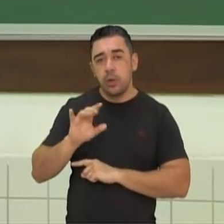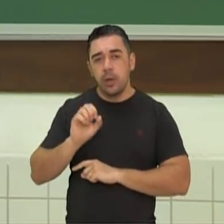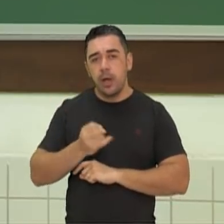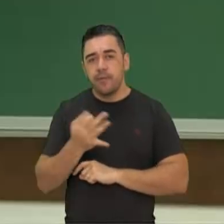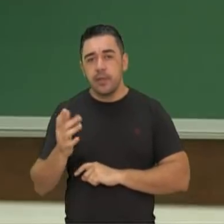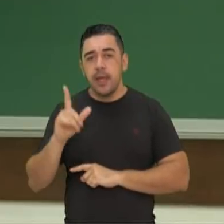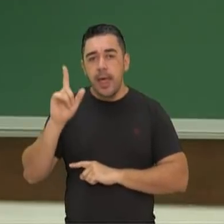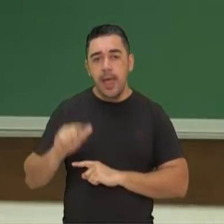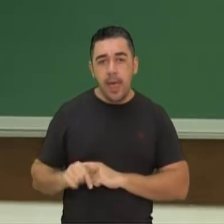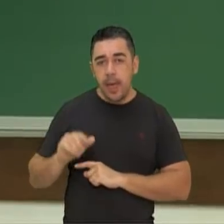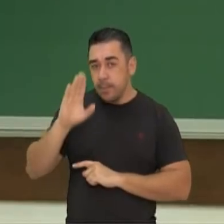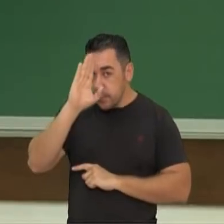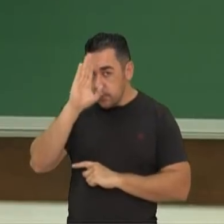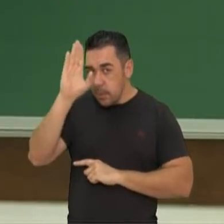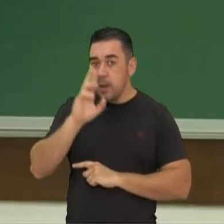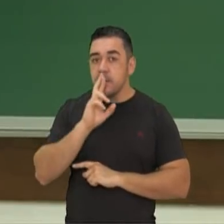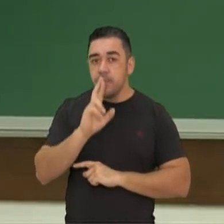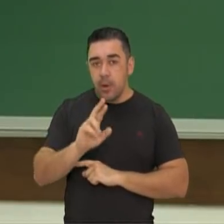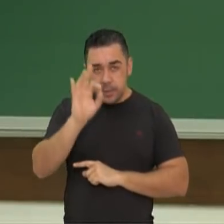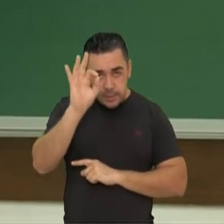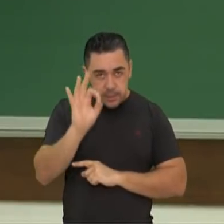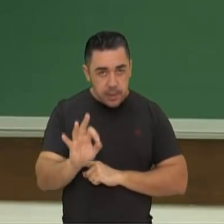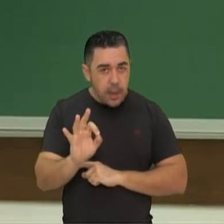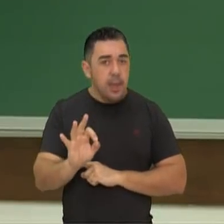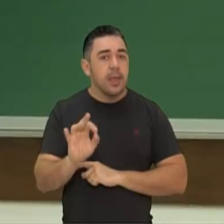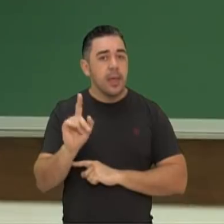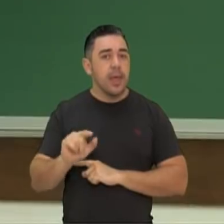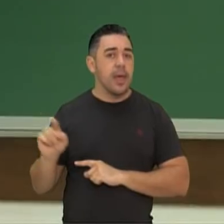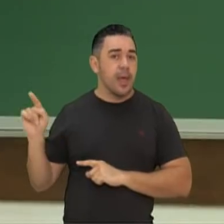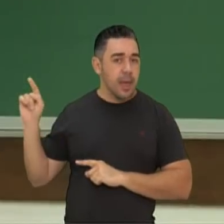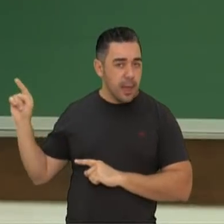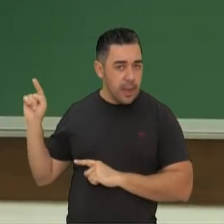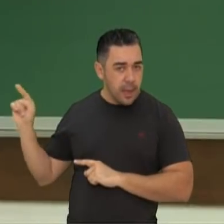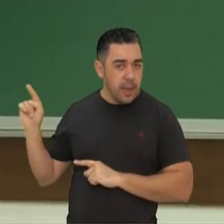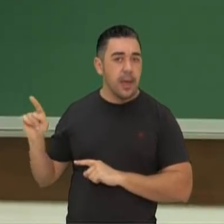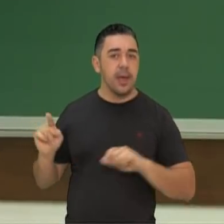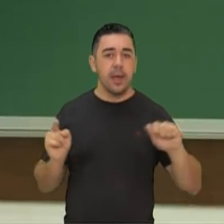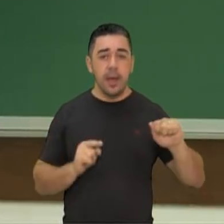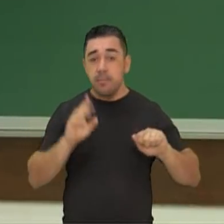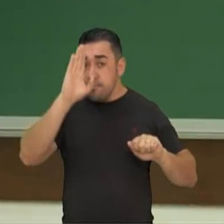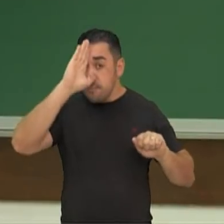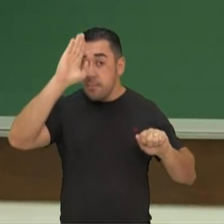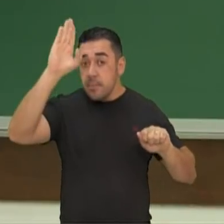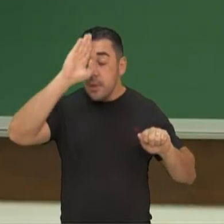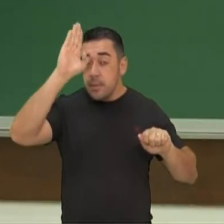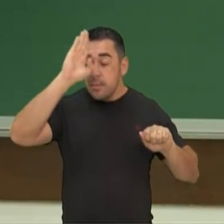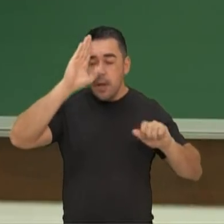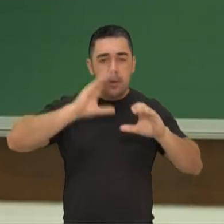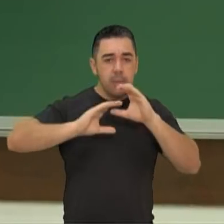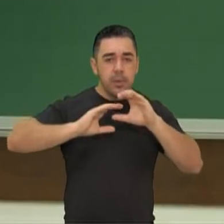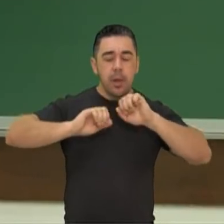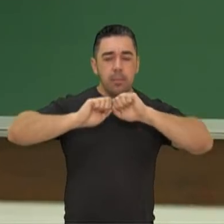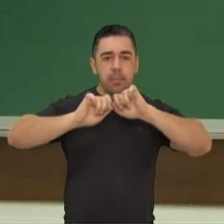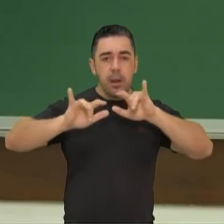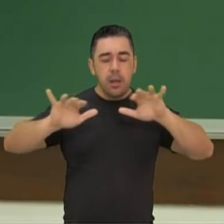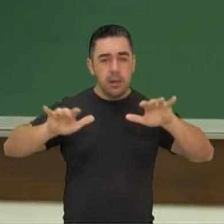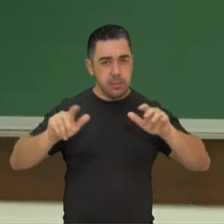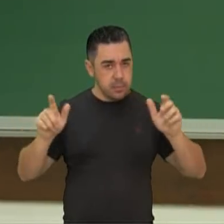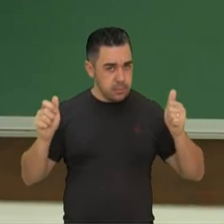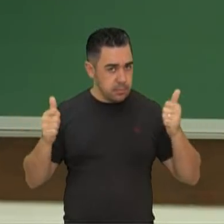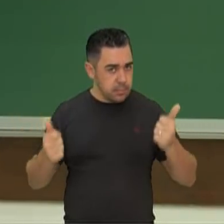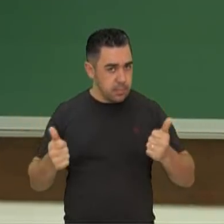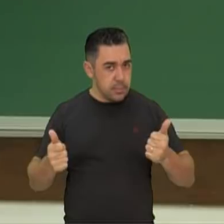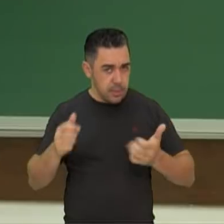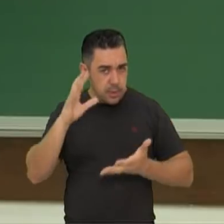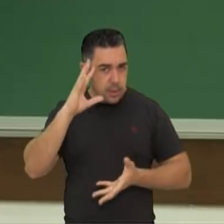nós fizemos aqui, a resposta correta, então, para esse quiz é nos principais meios de comunicação, tá